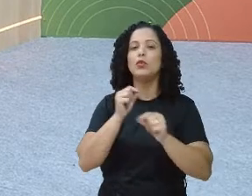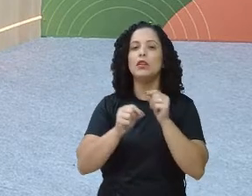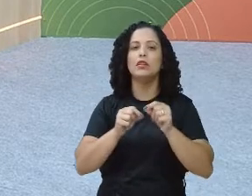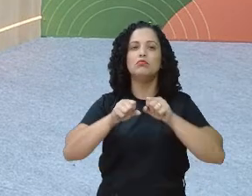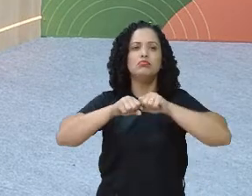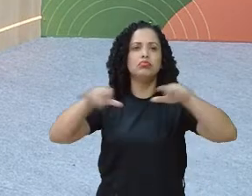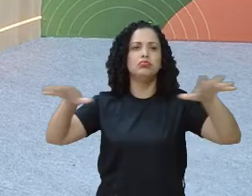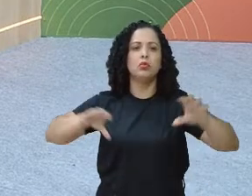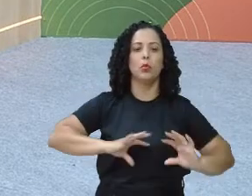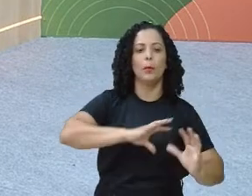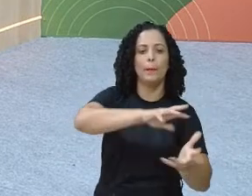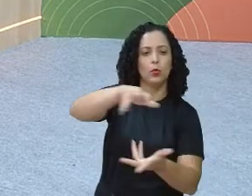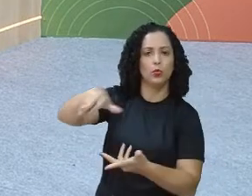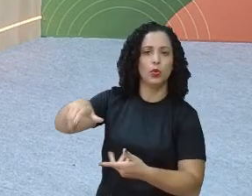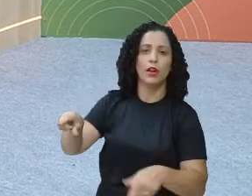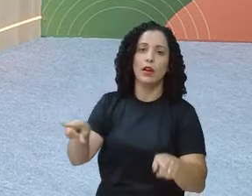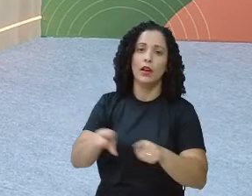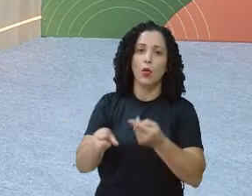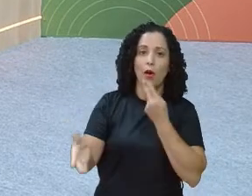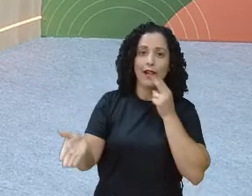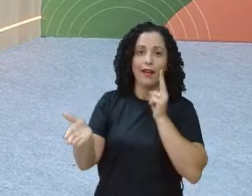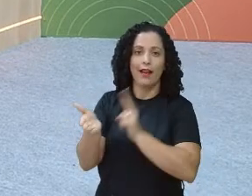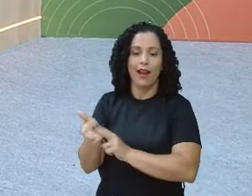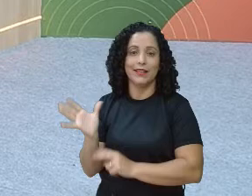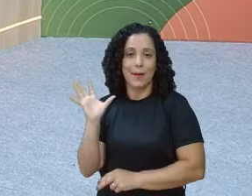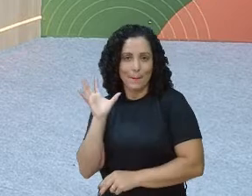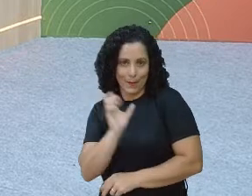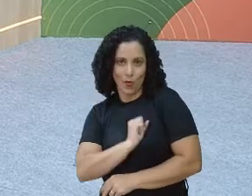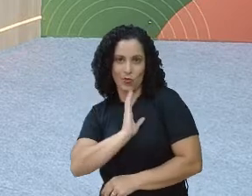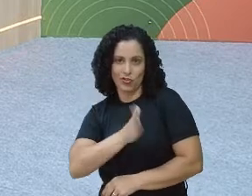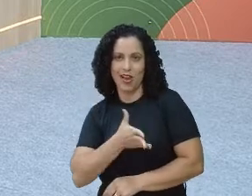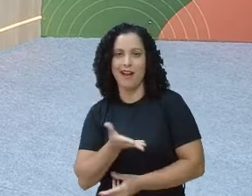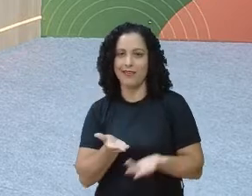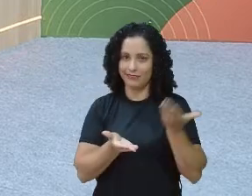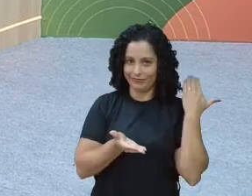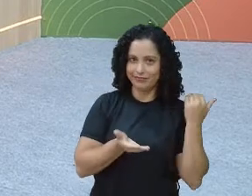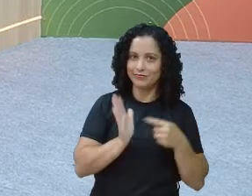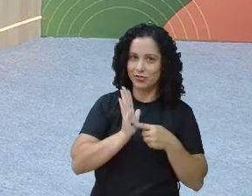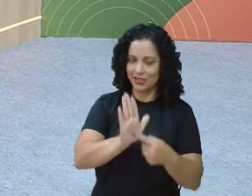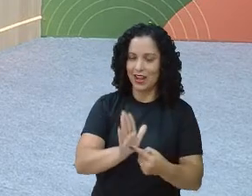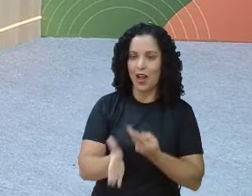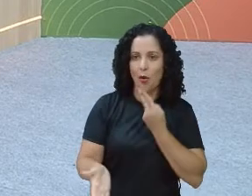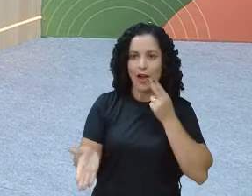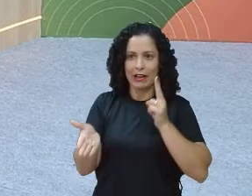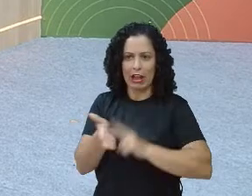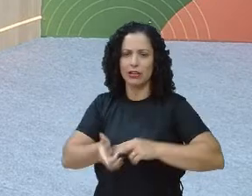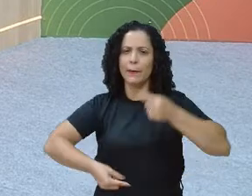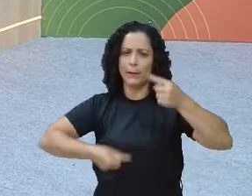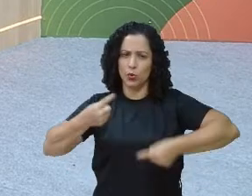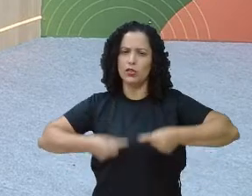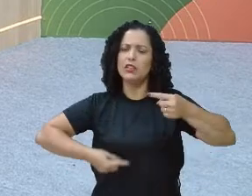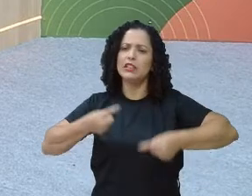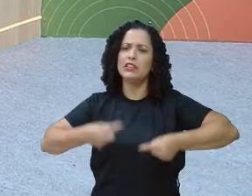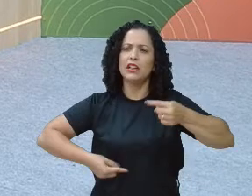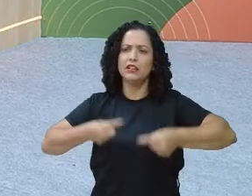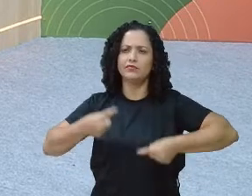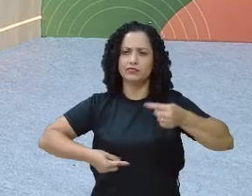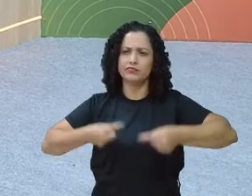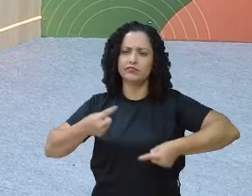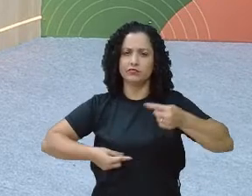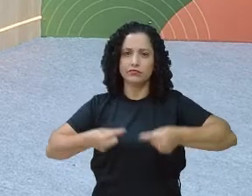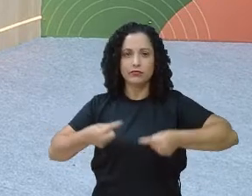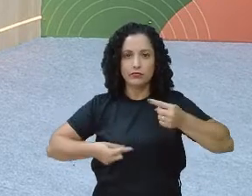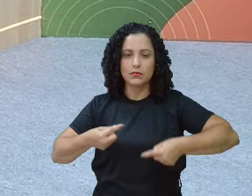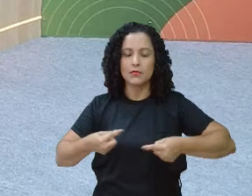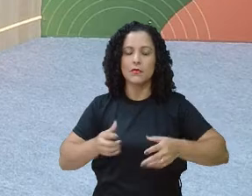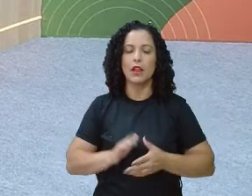comunidade. Nós temos uma carta de amor, que é aquela que a gente estava vendo nos exemplos. A carta política, que vem das entidades políticas,